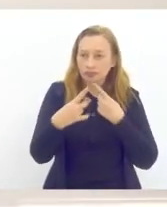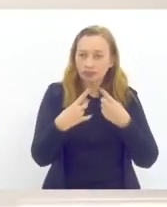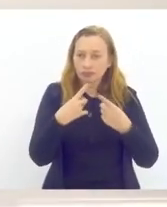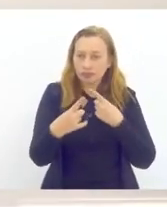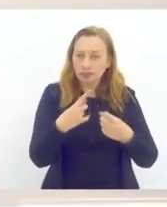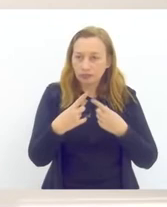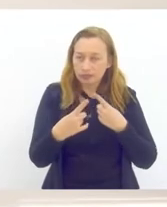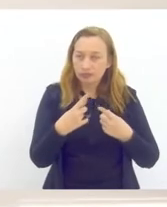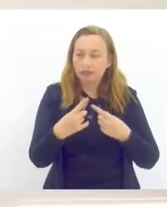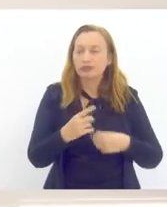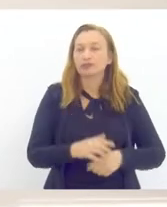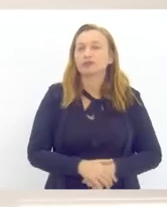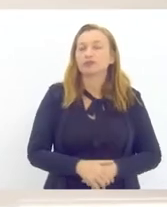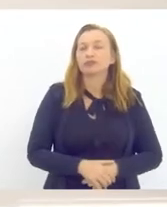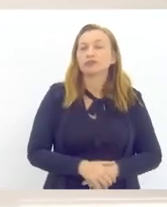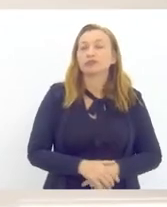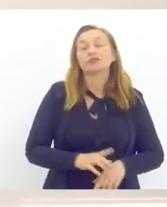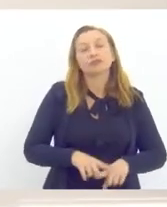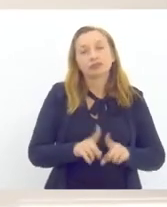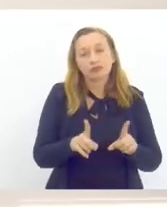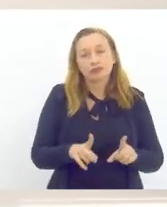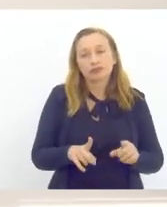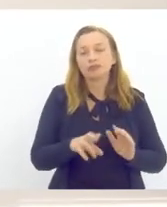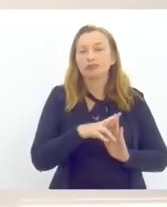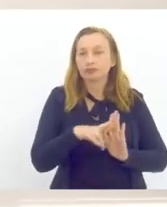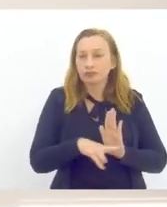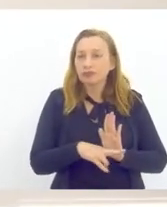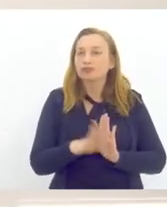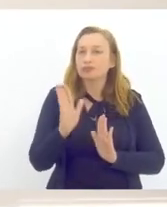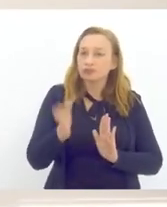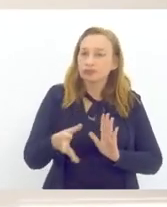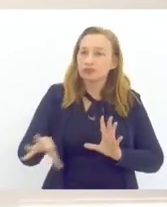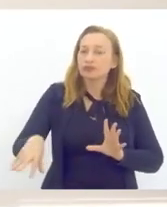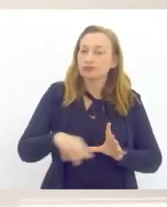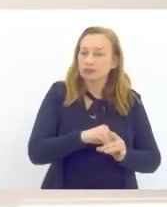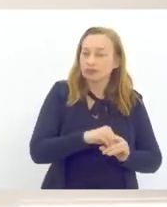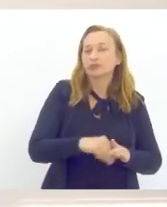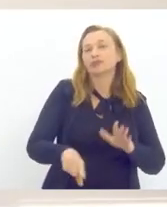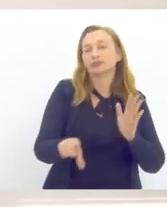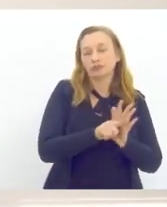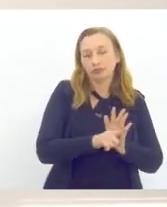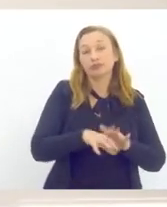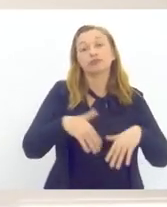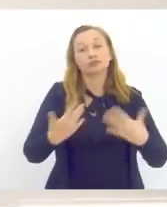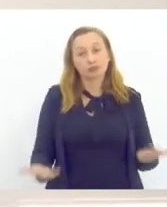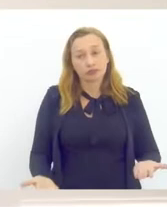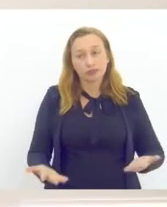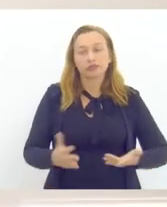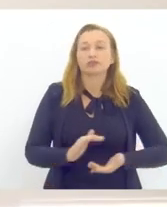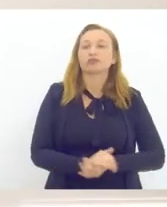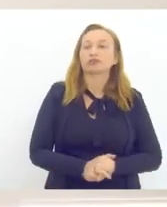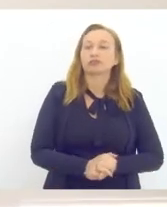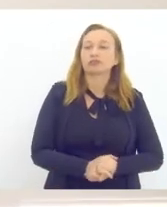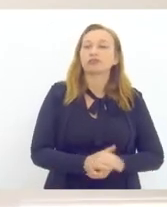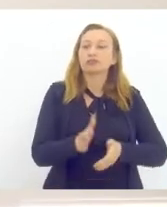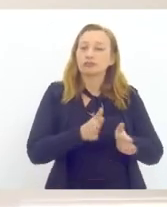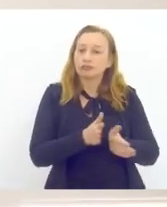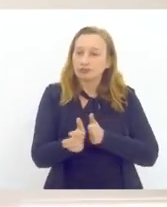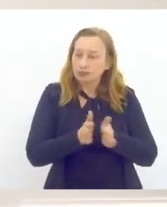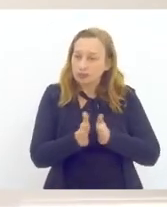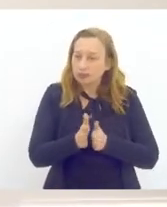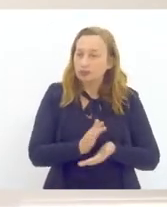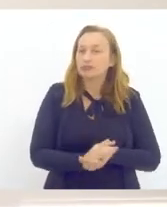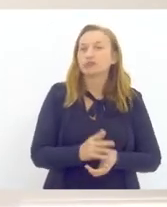destacou o deputado Luiz Paulo, mas que essas diretrizes já estejam colocadas na lei. Então, as condições de acesso,